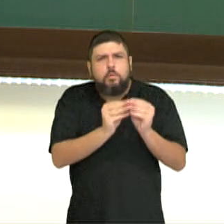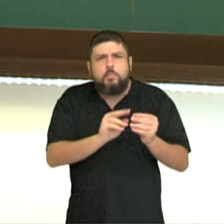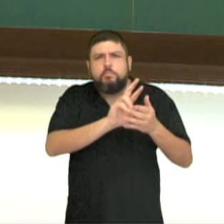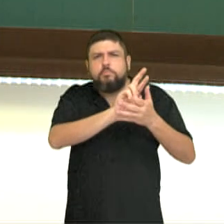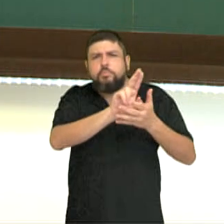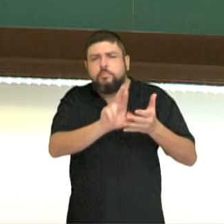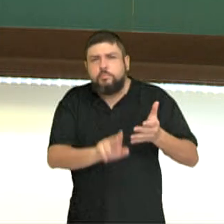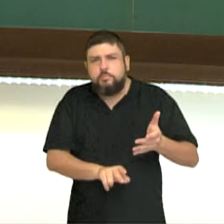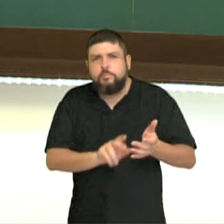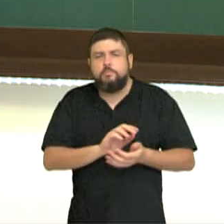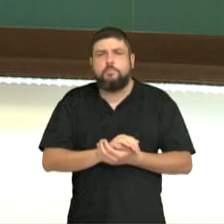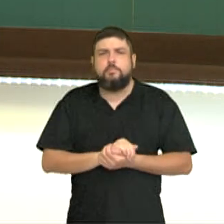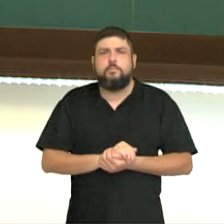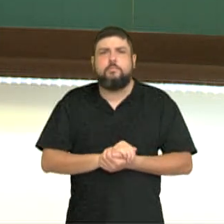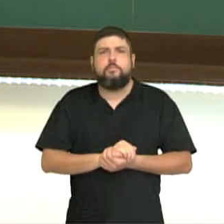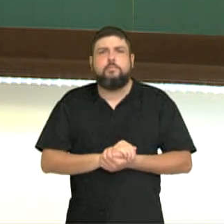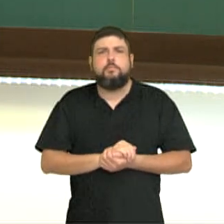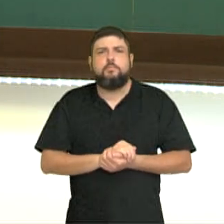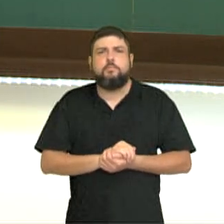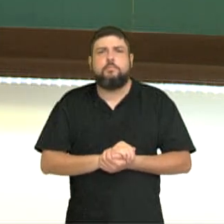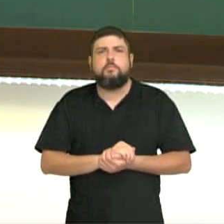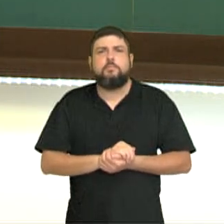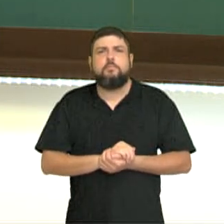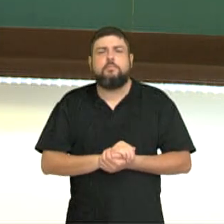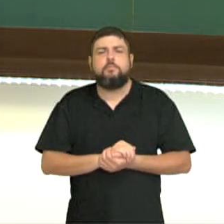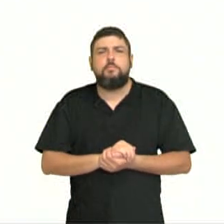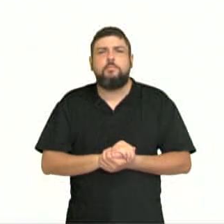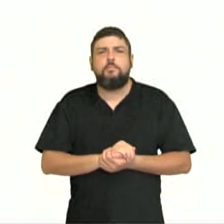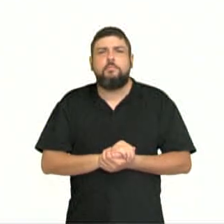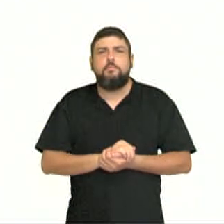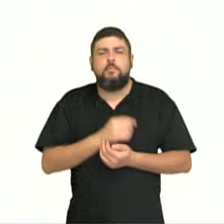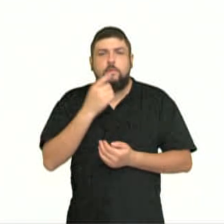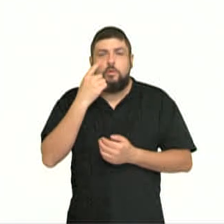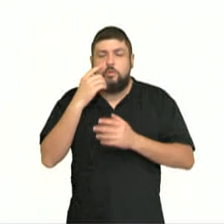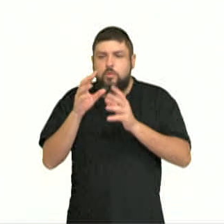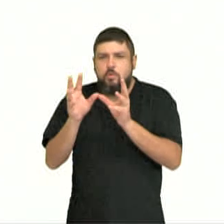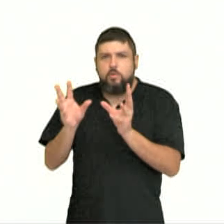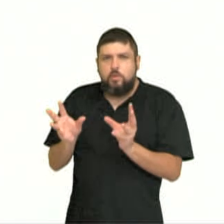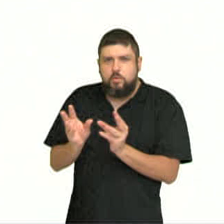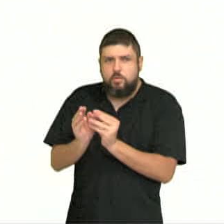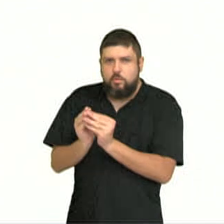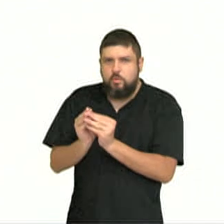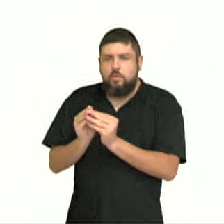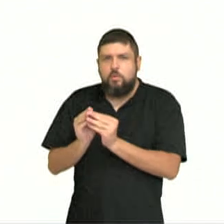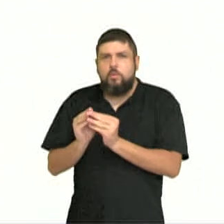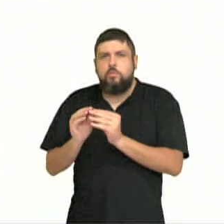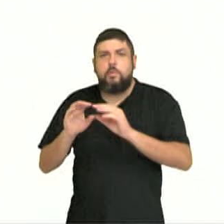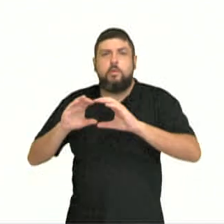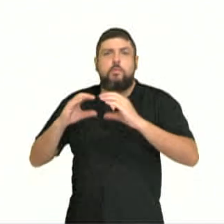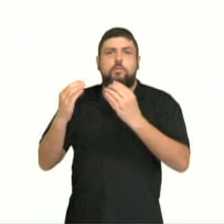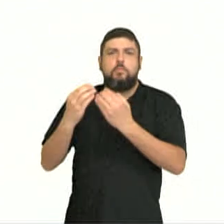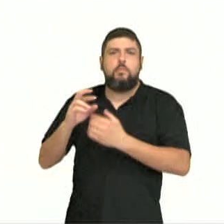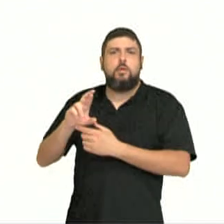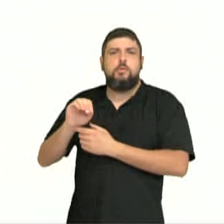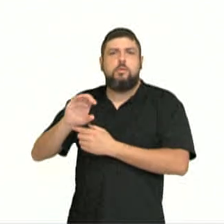Olha o resumo. Está disponível na comunidade rock, se você quiser ler na íntegra. Eu tenho aqui, ó.